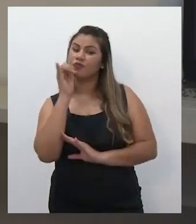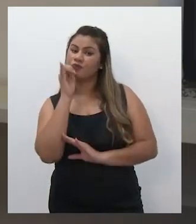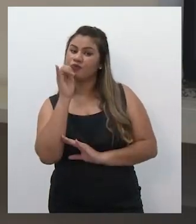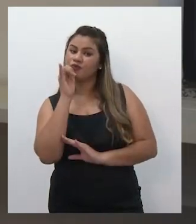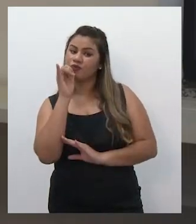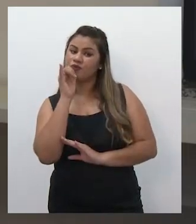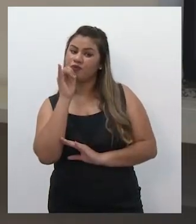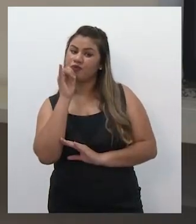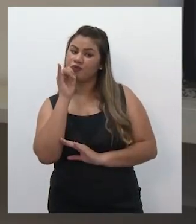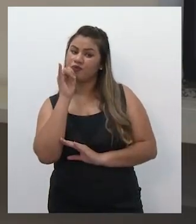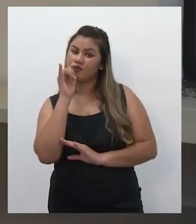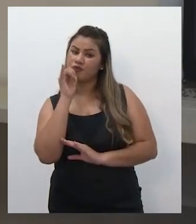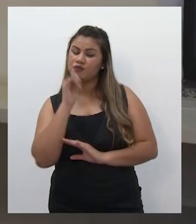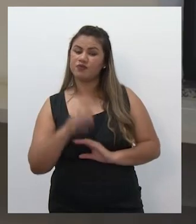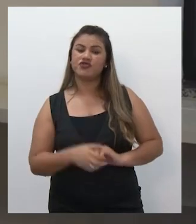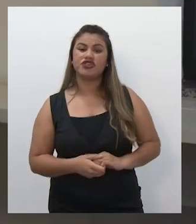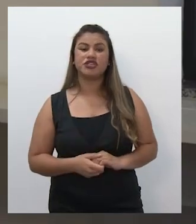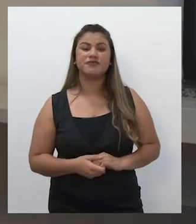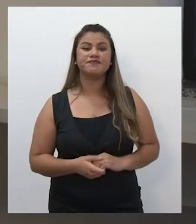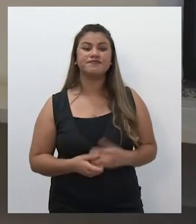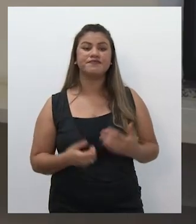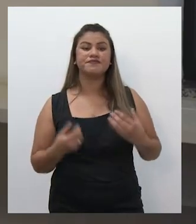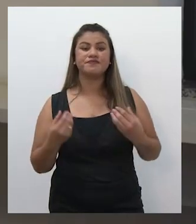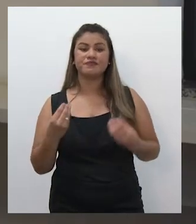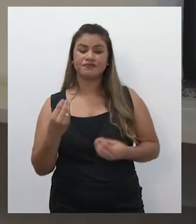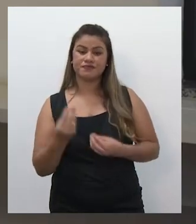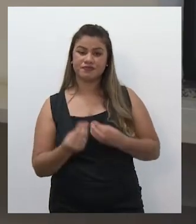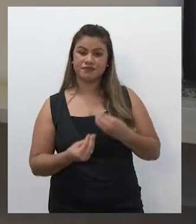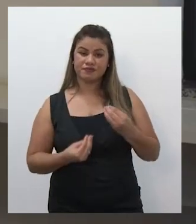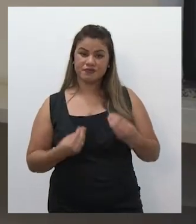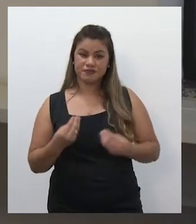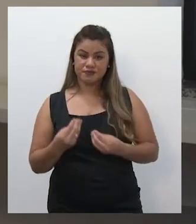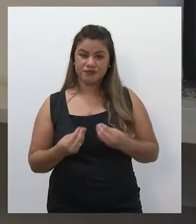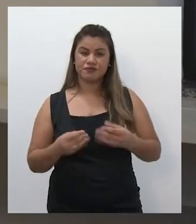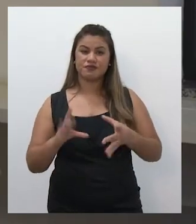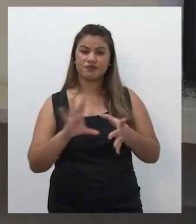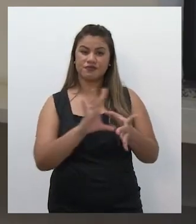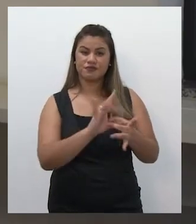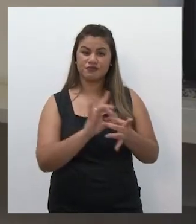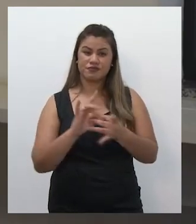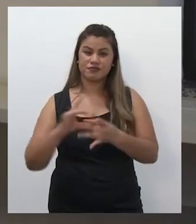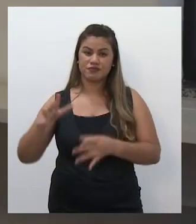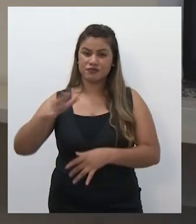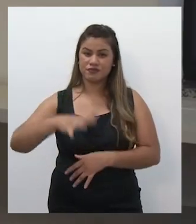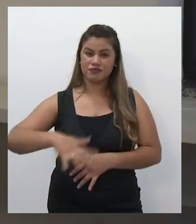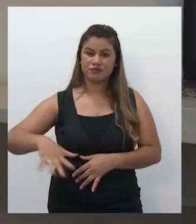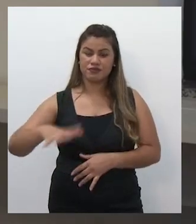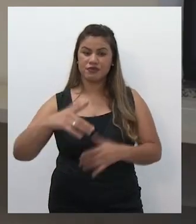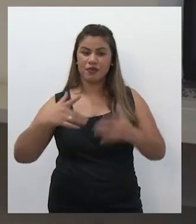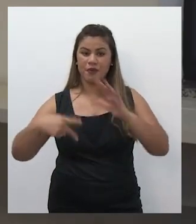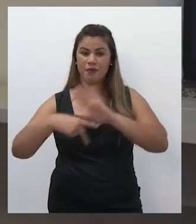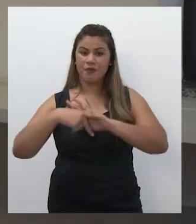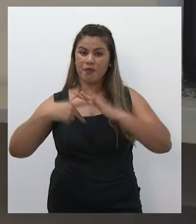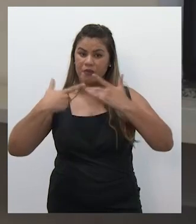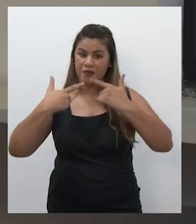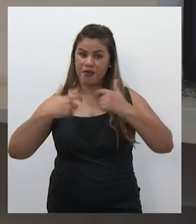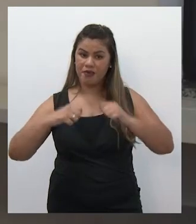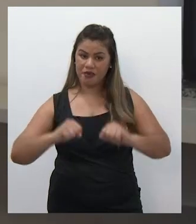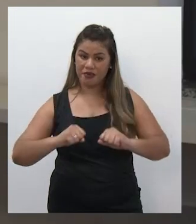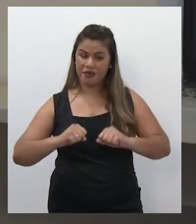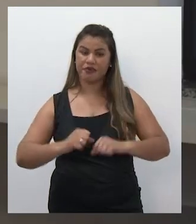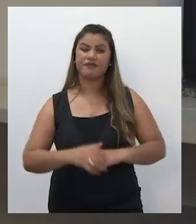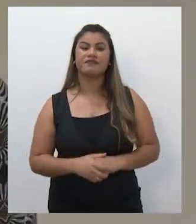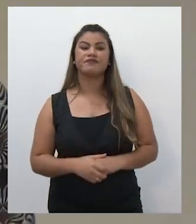de comunicação está muito vinculada com toda a área de linguagens, né?